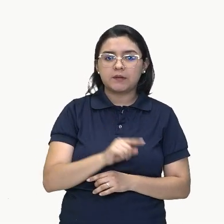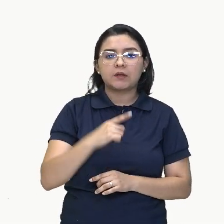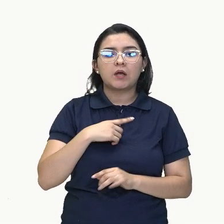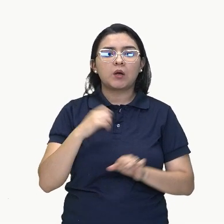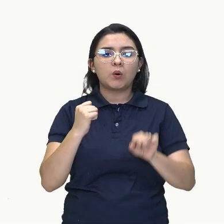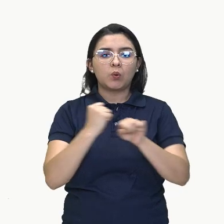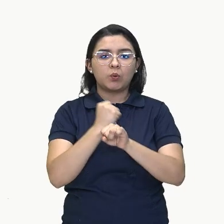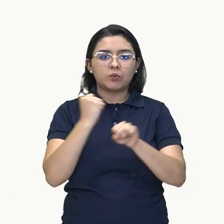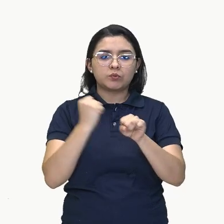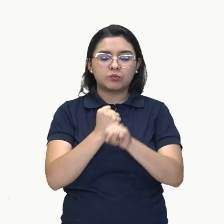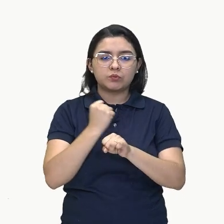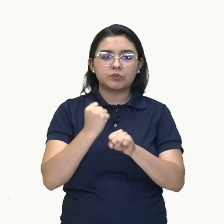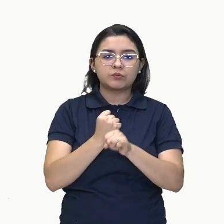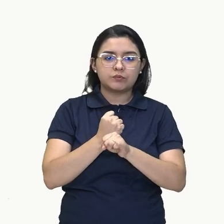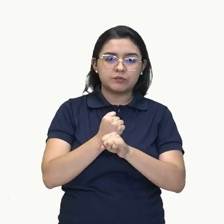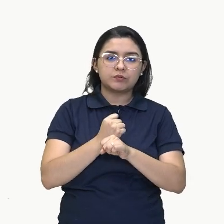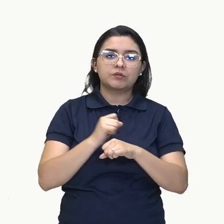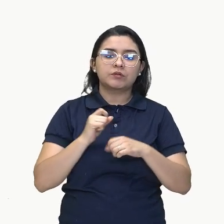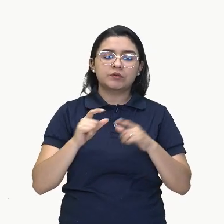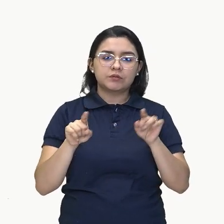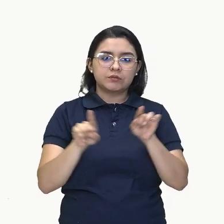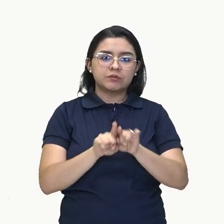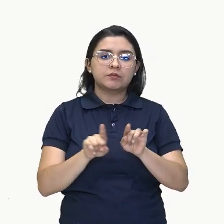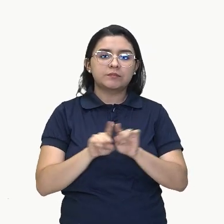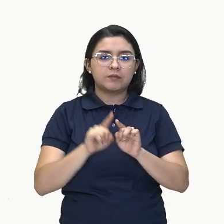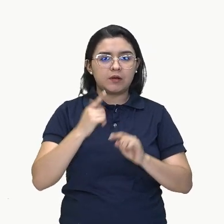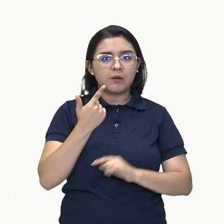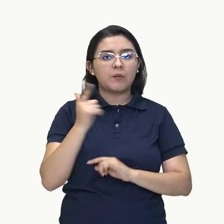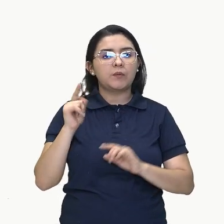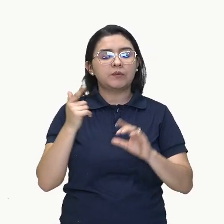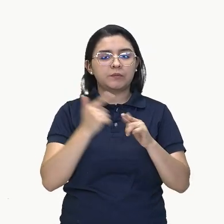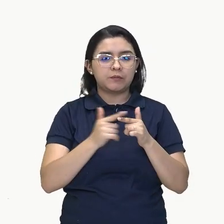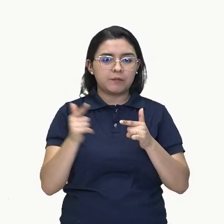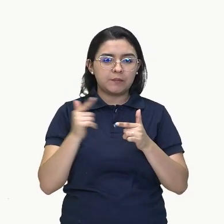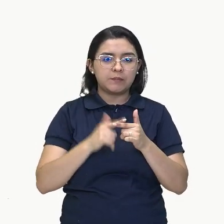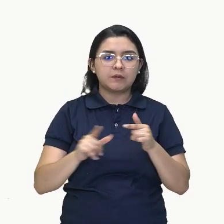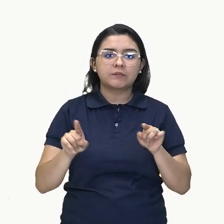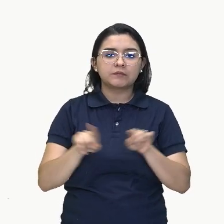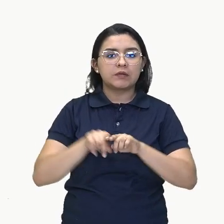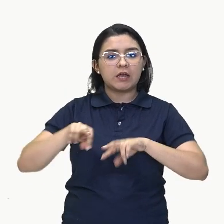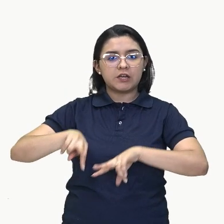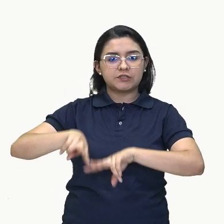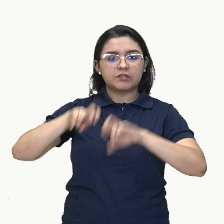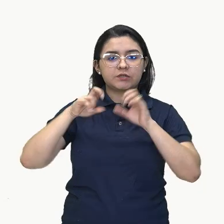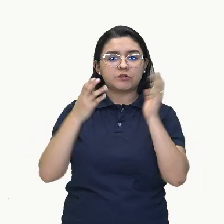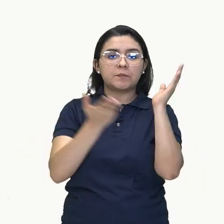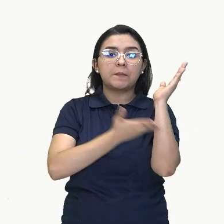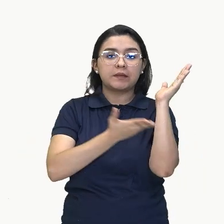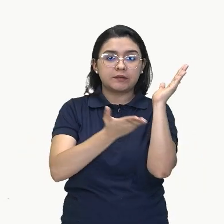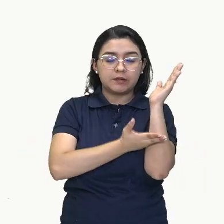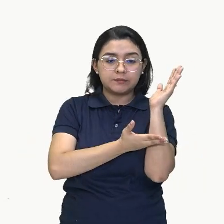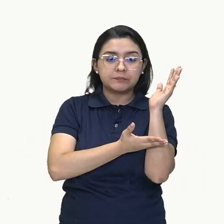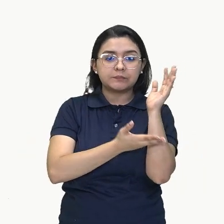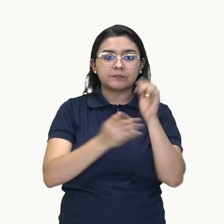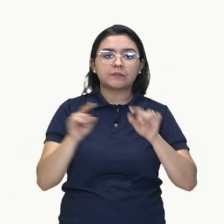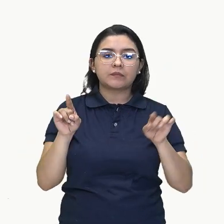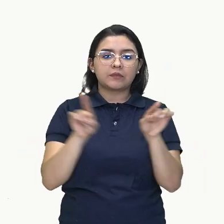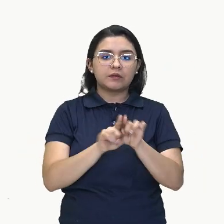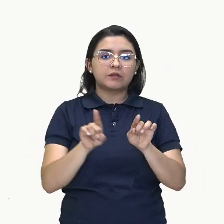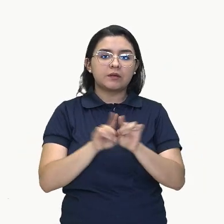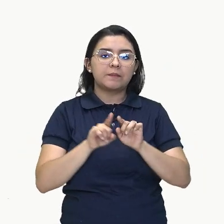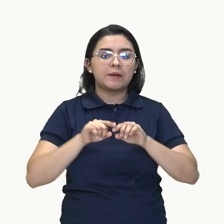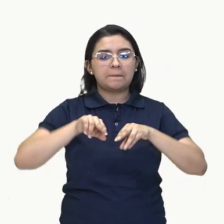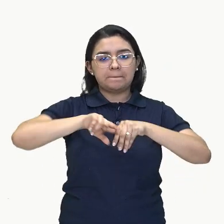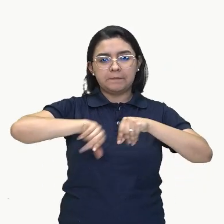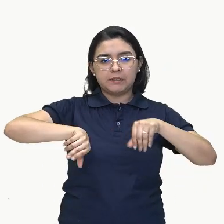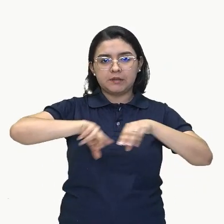construção também de usinas hidrelétricas é um outro fator, a extração madeireira e também a